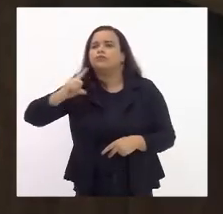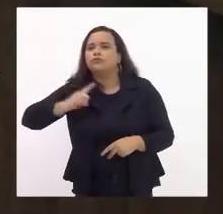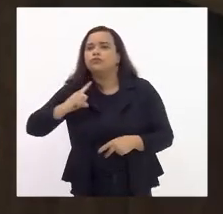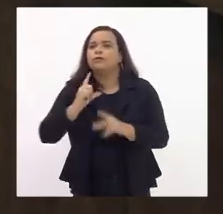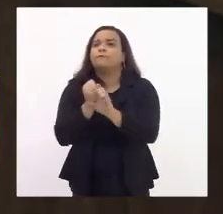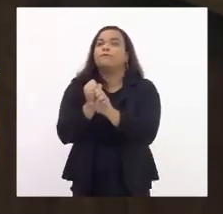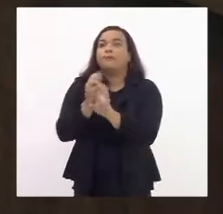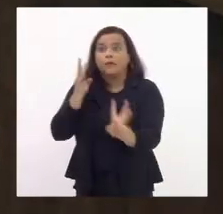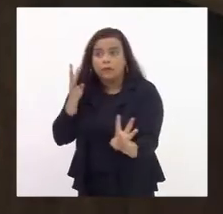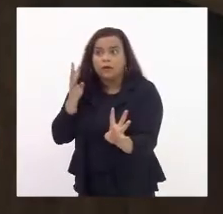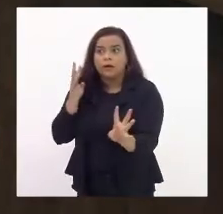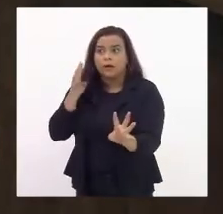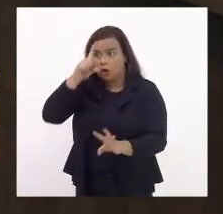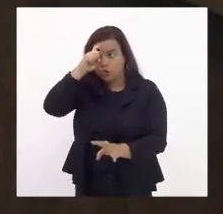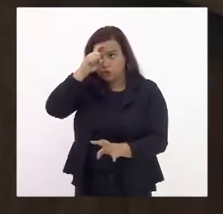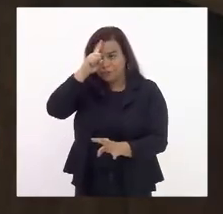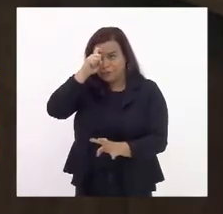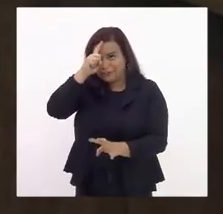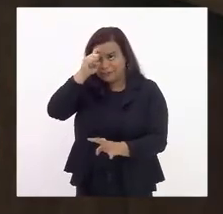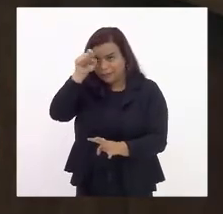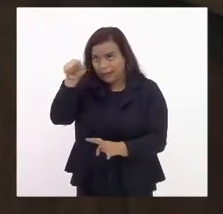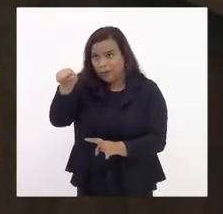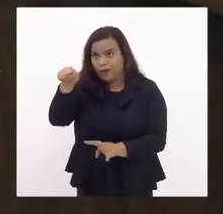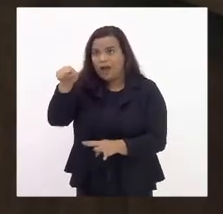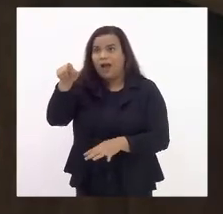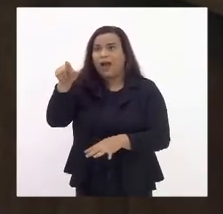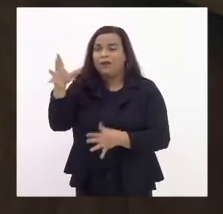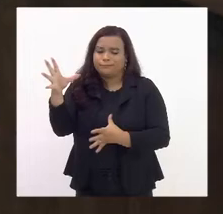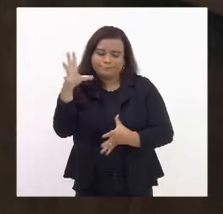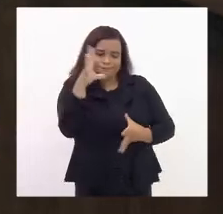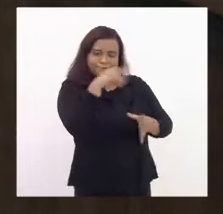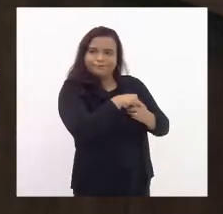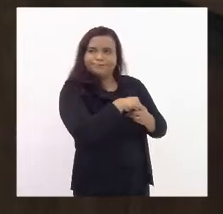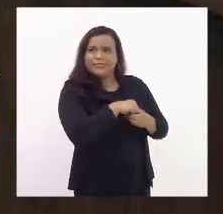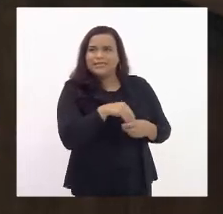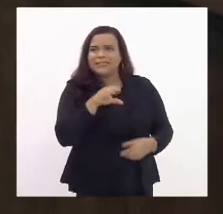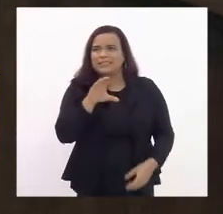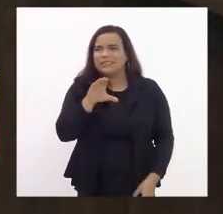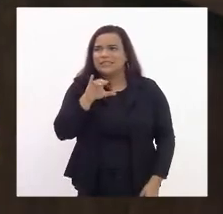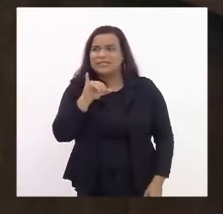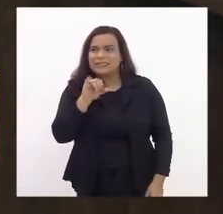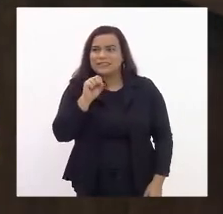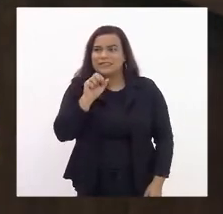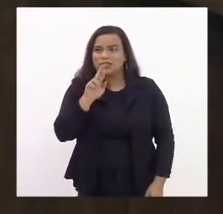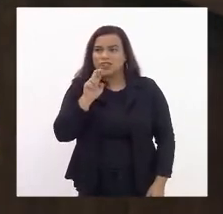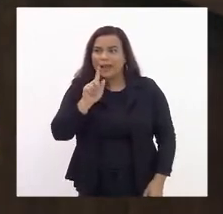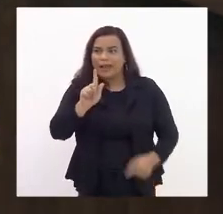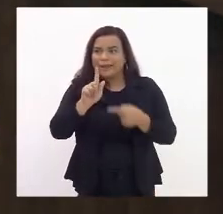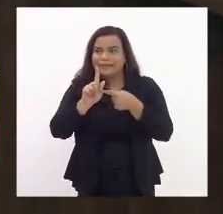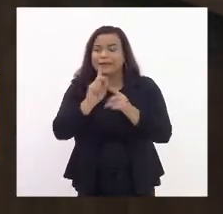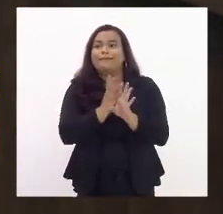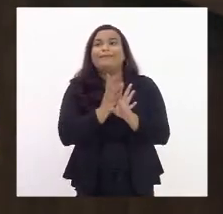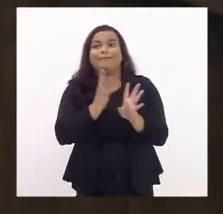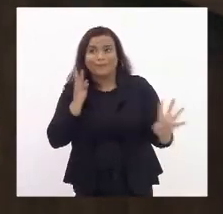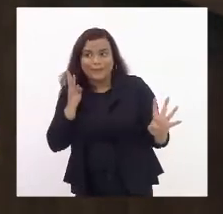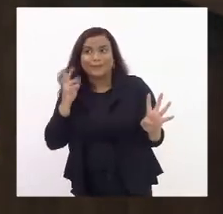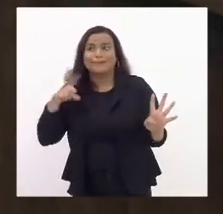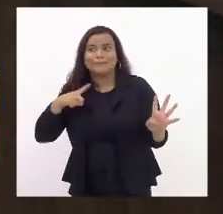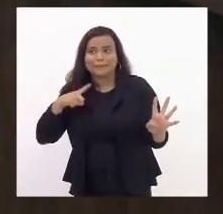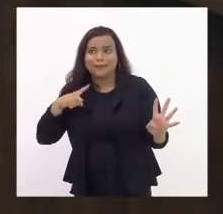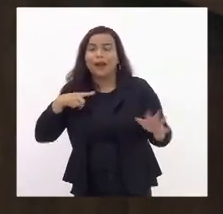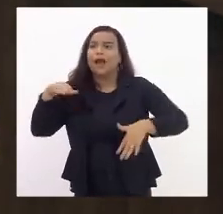hospital, hoje tem uma fila dentro do SISREG. E, às vezes, parece que essa pauta da